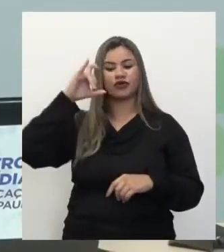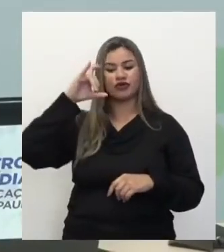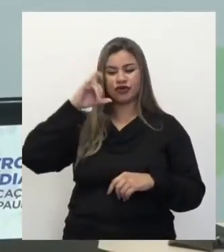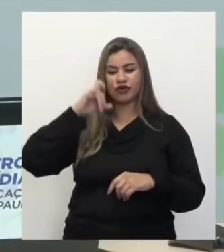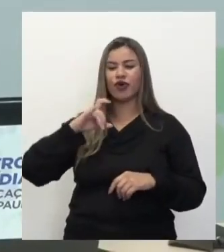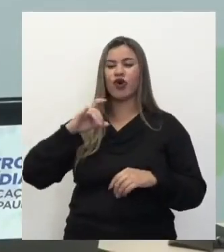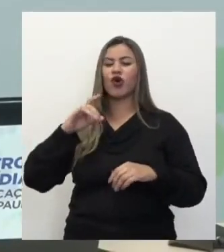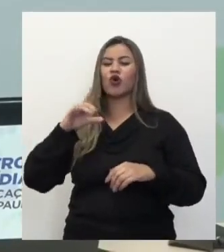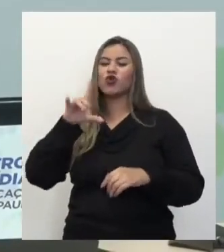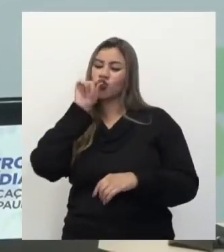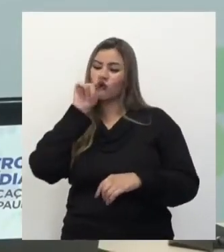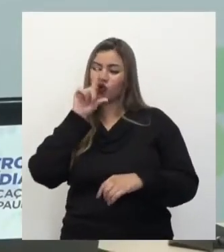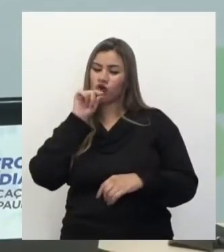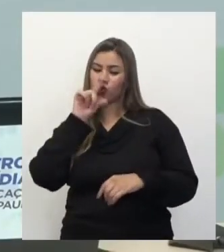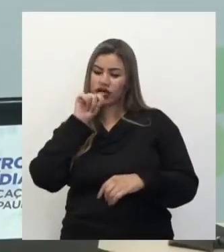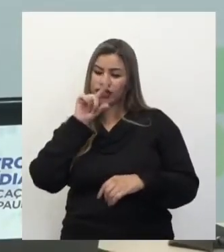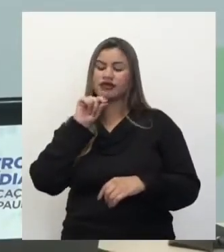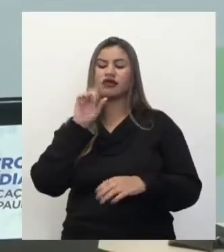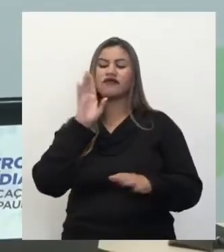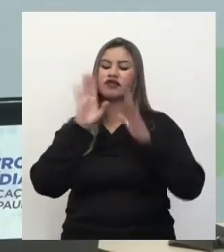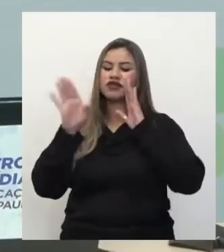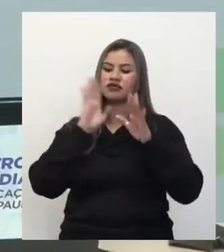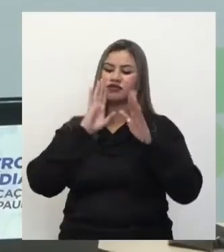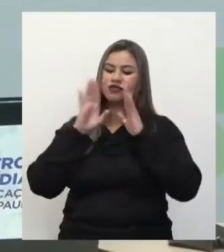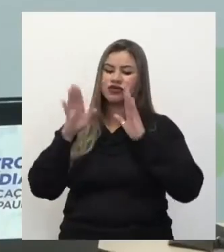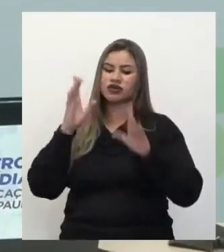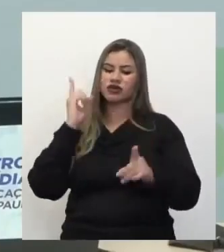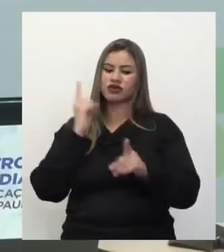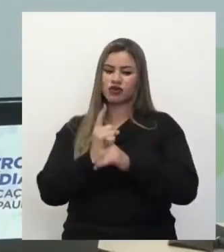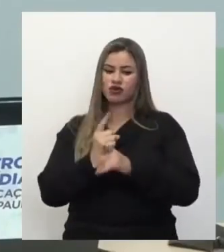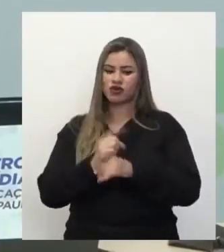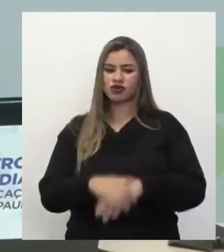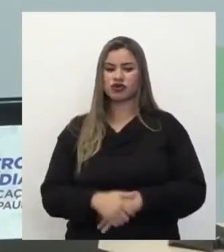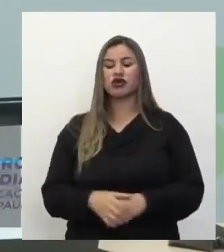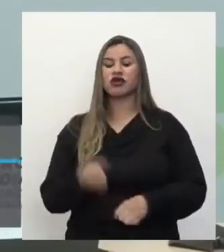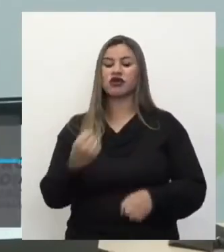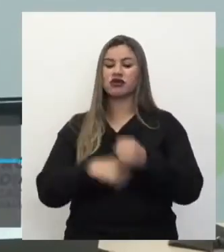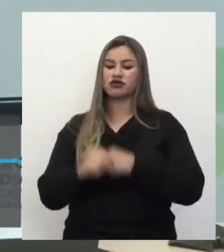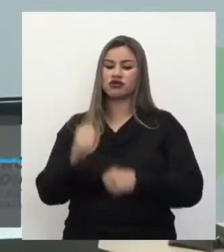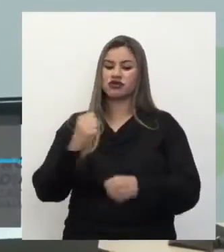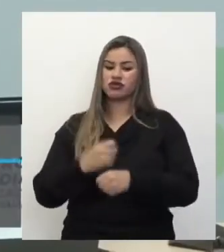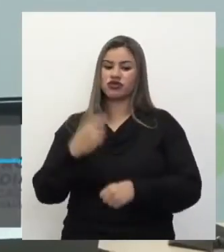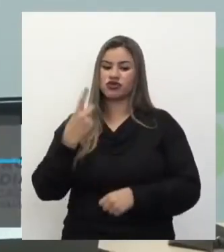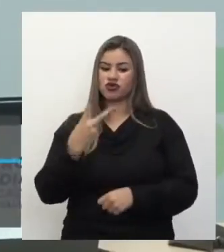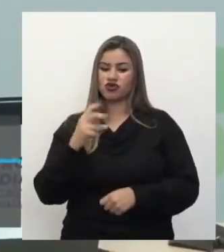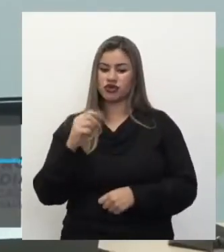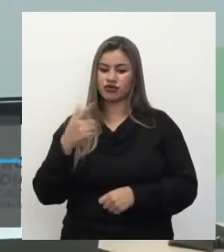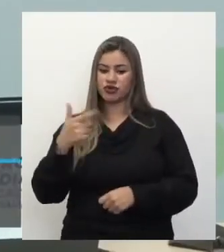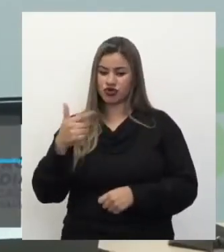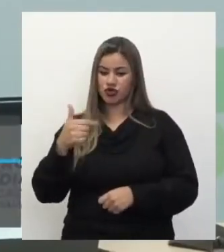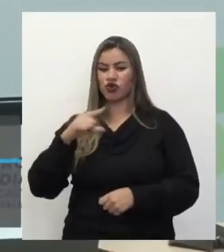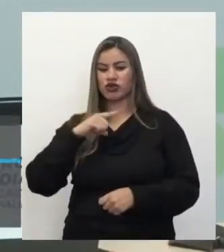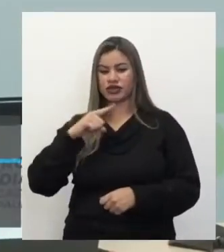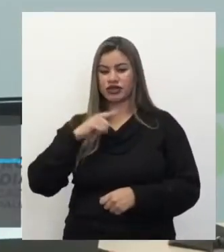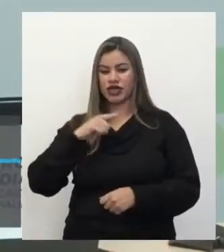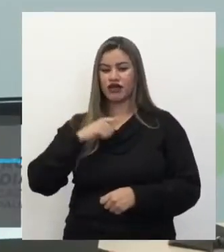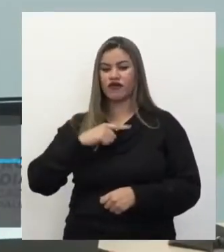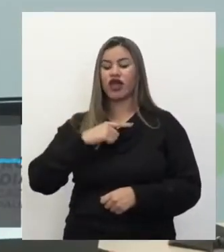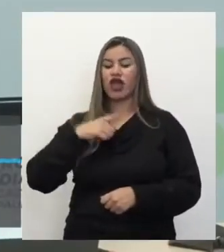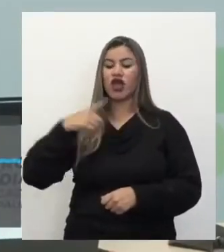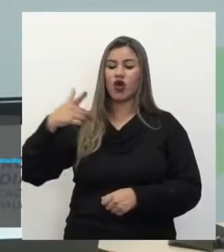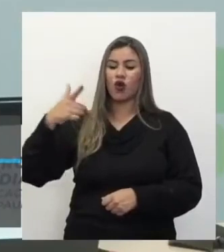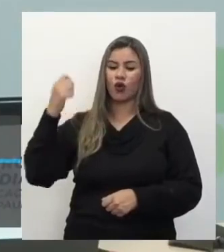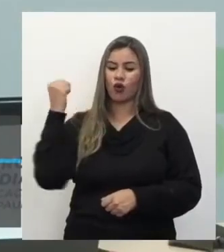encontrar bastante coisa. No Instagram também. Em 2012, houve um assassinato de um menino